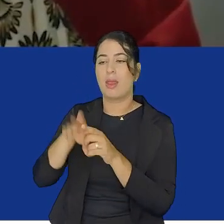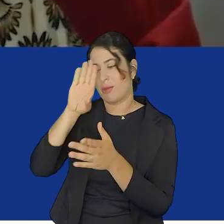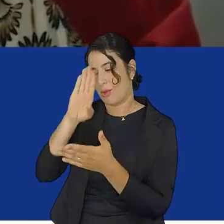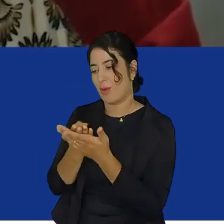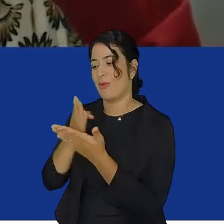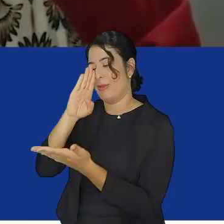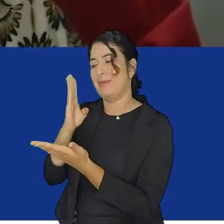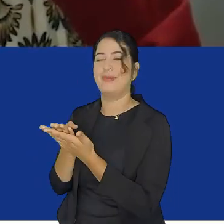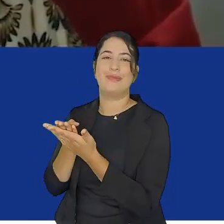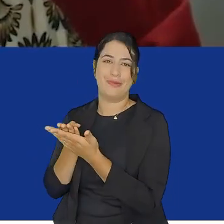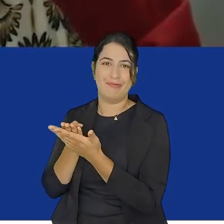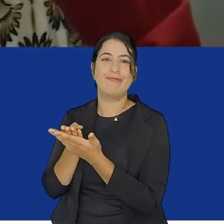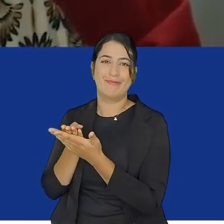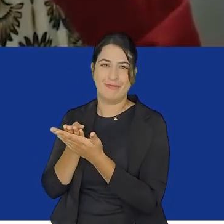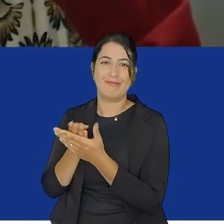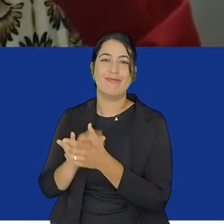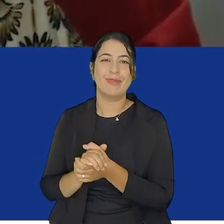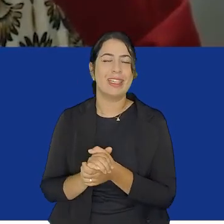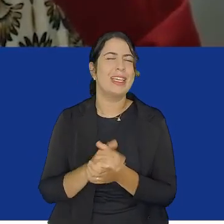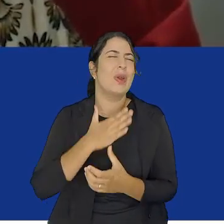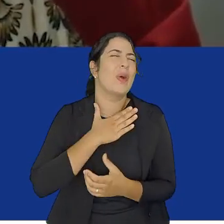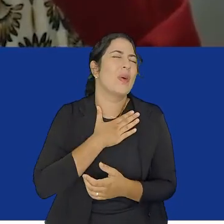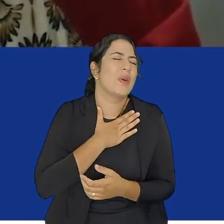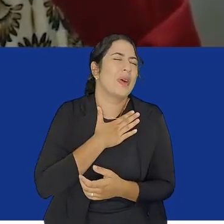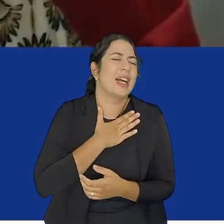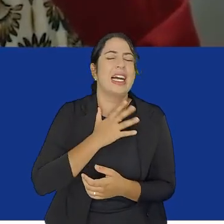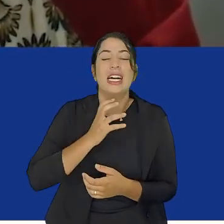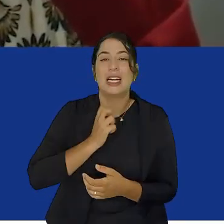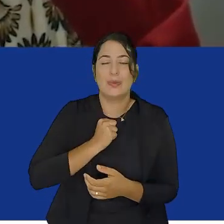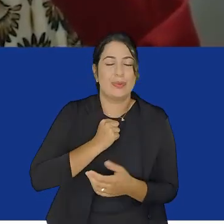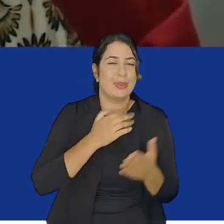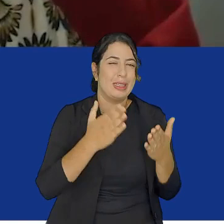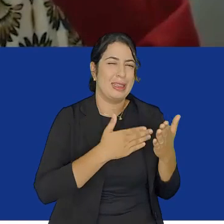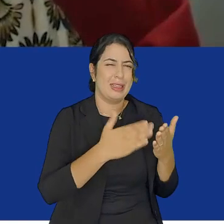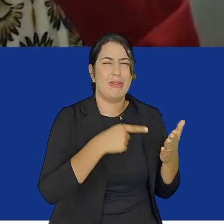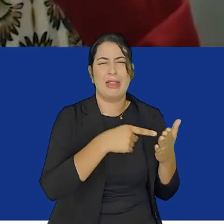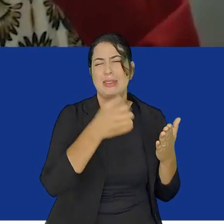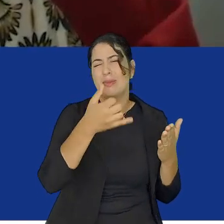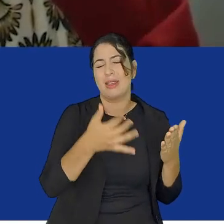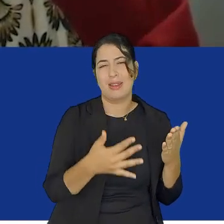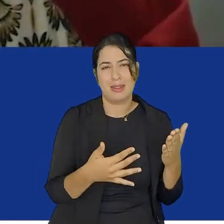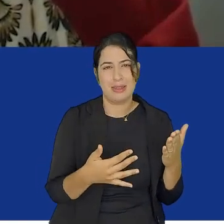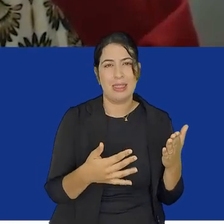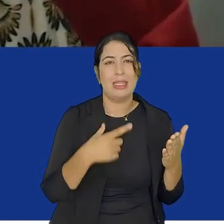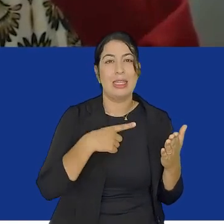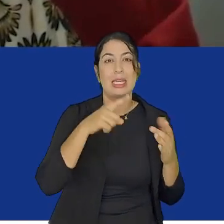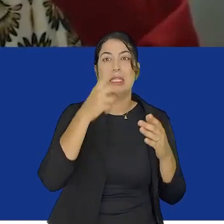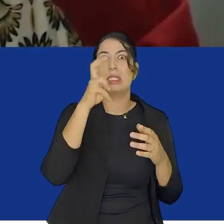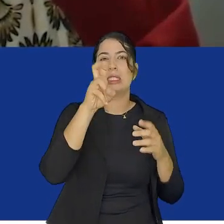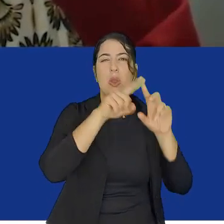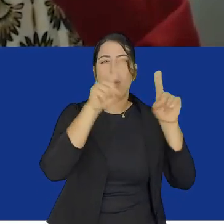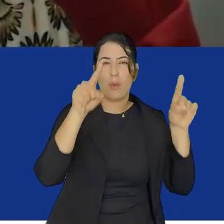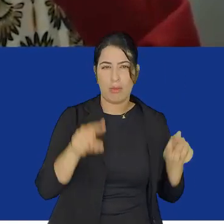juntos. Eu sou apaixonada por esse modelo do Dejoux, usei com a minha equipe, foi uma experiência incrível, foram 5 anos de